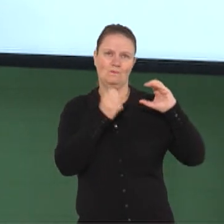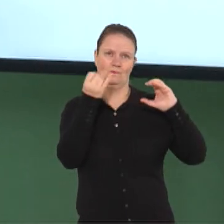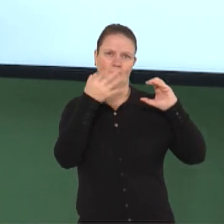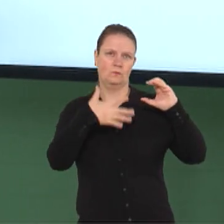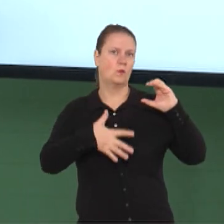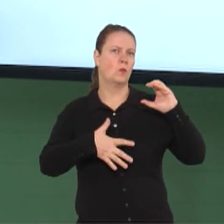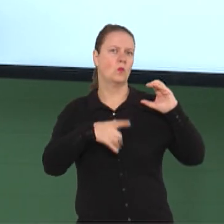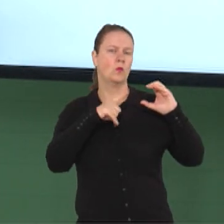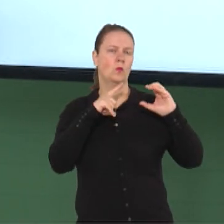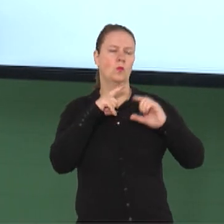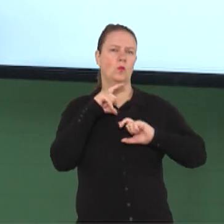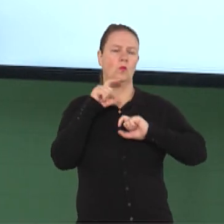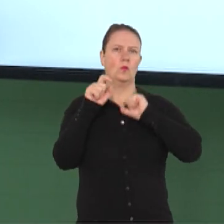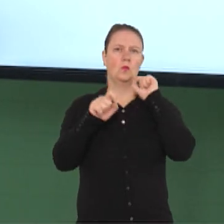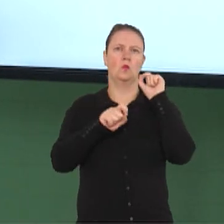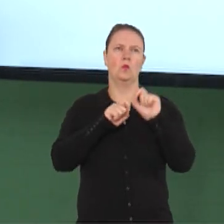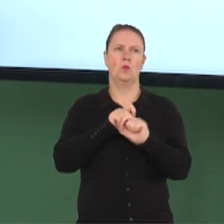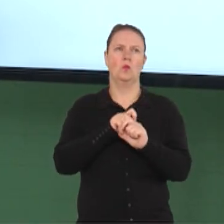soluções